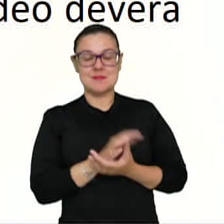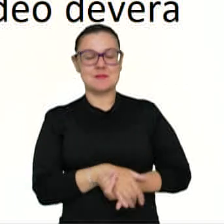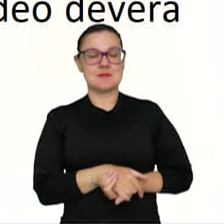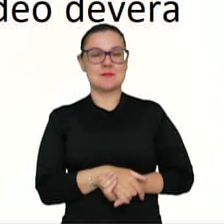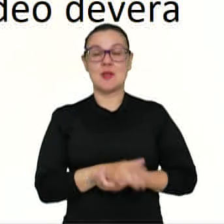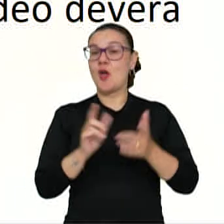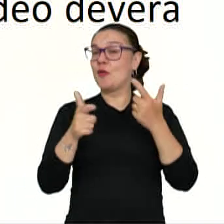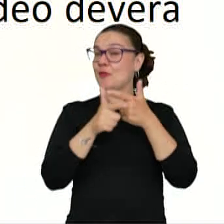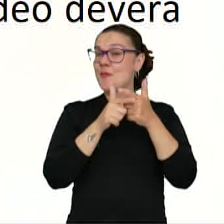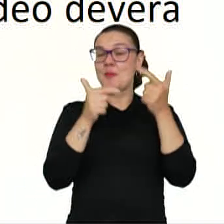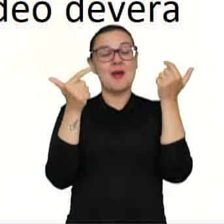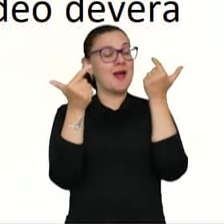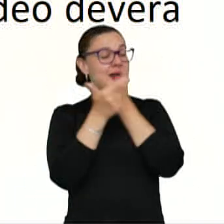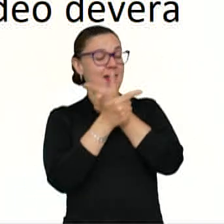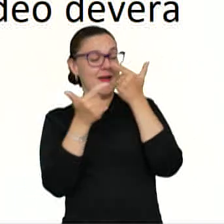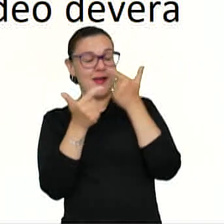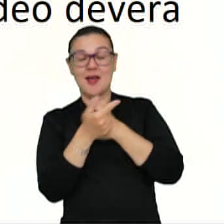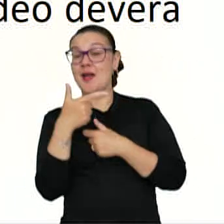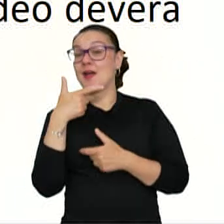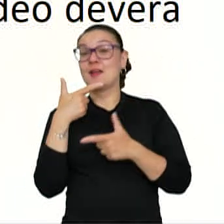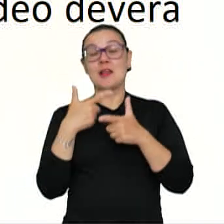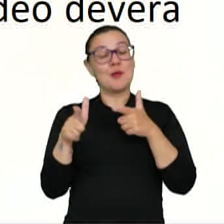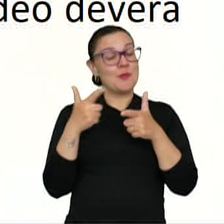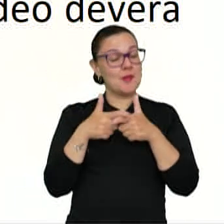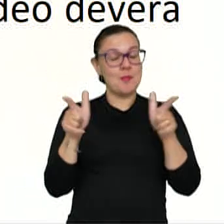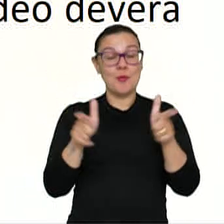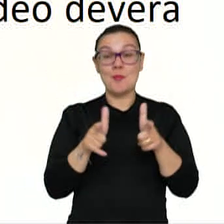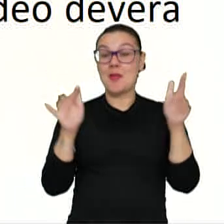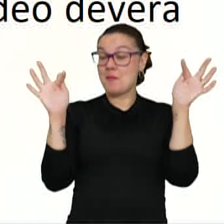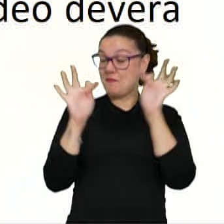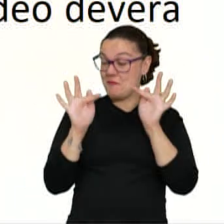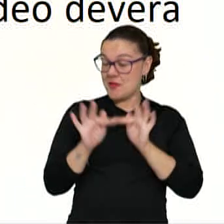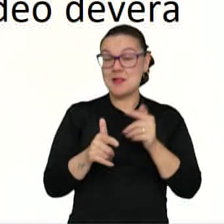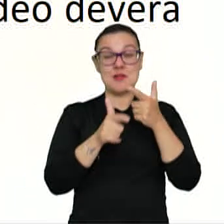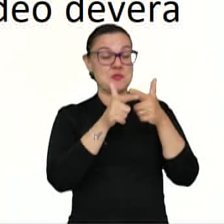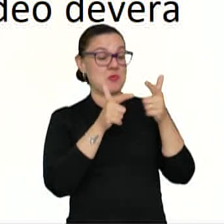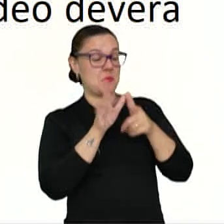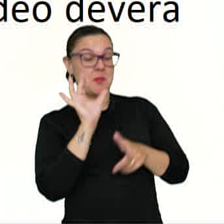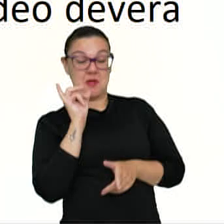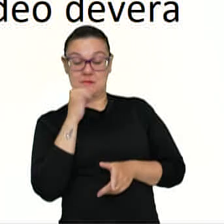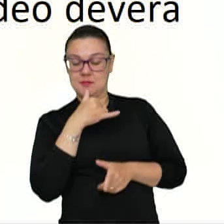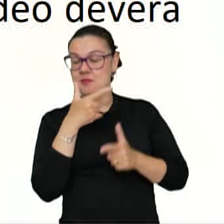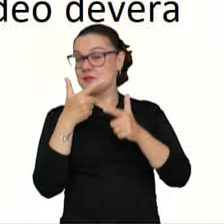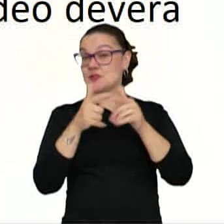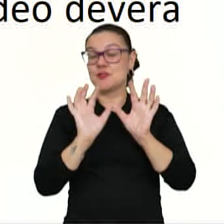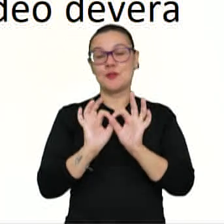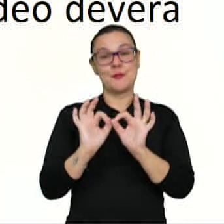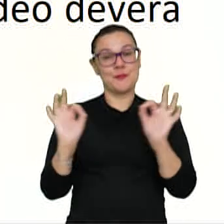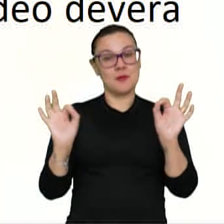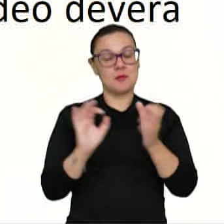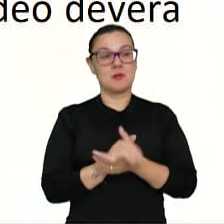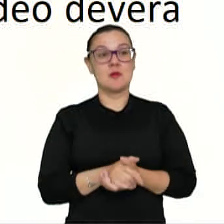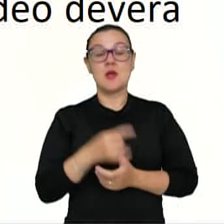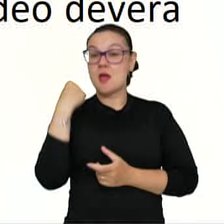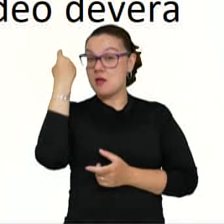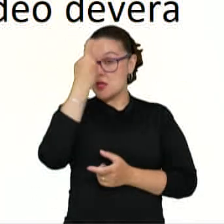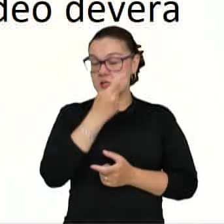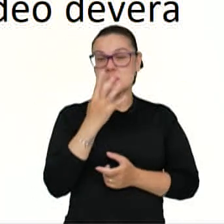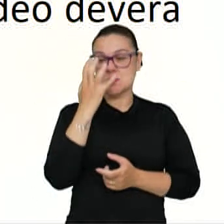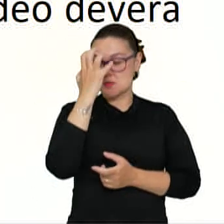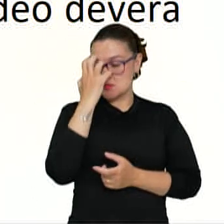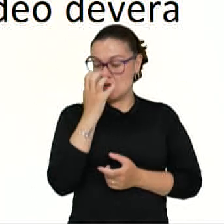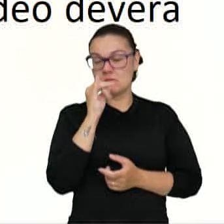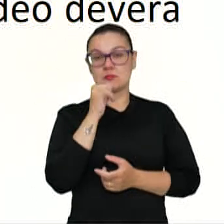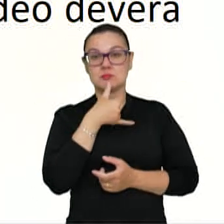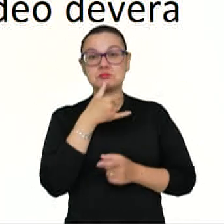der risada, não tem problema se for uma história feliz, se for uma história triste também. Não tem problema que você esteja com um rostinho sério